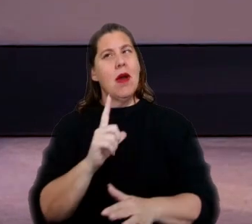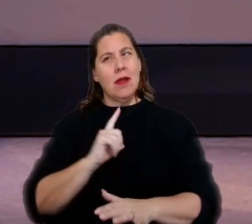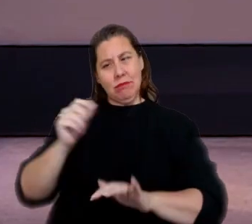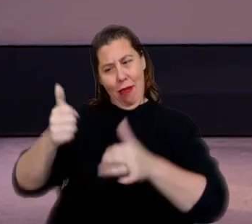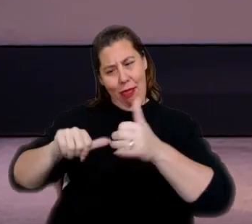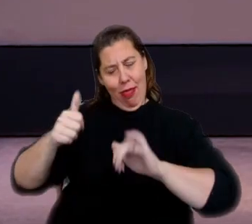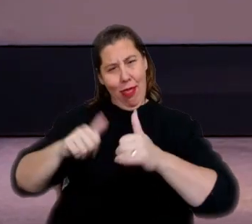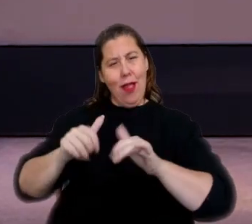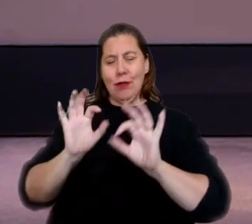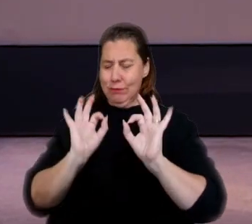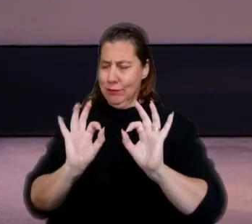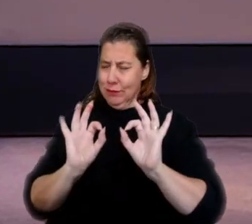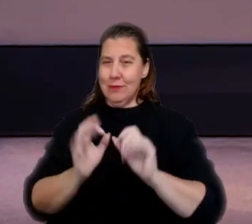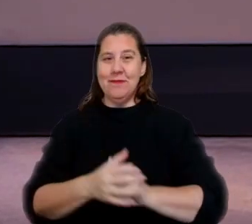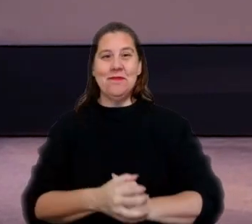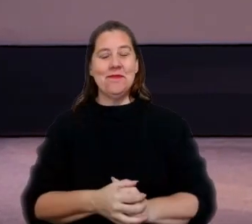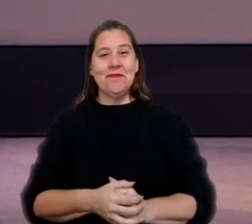Mas eu sou bem analisada.